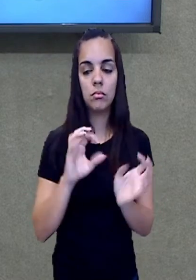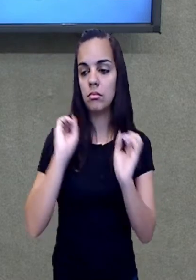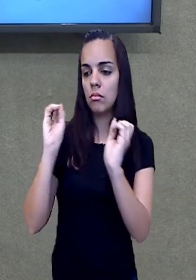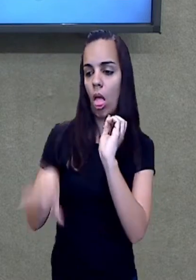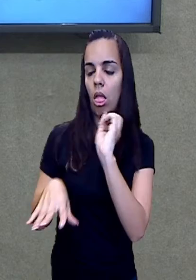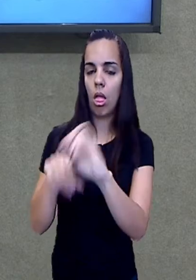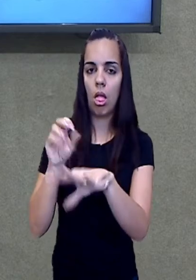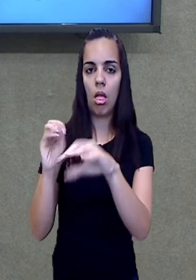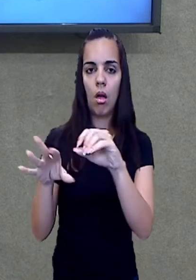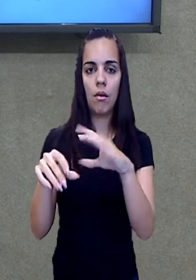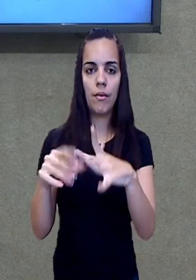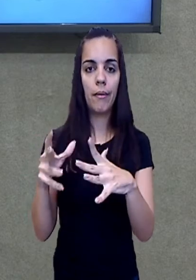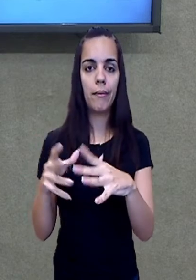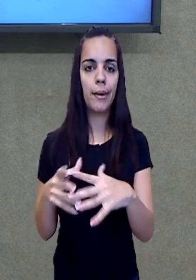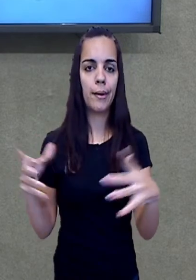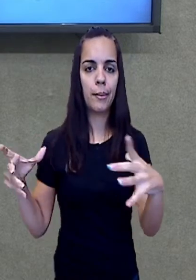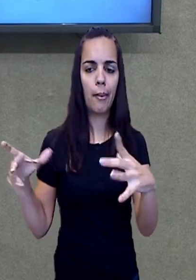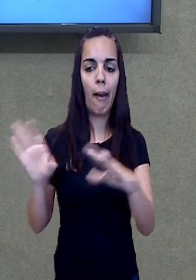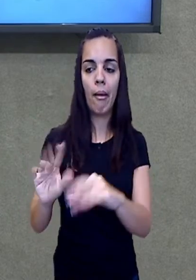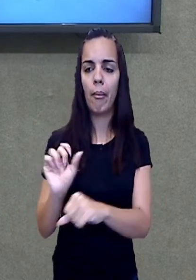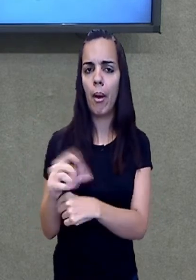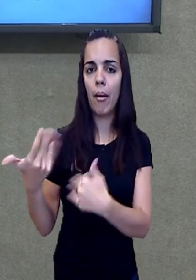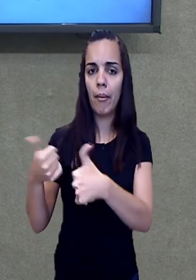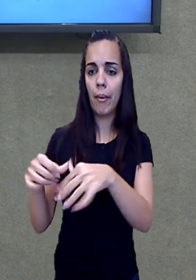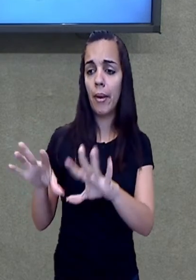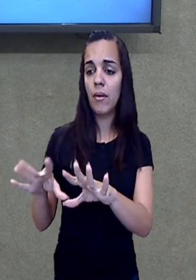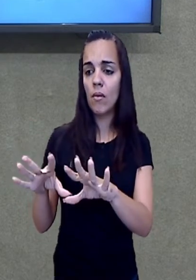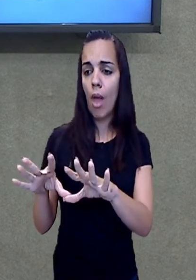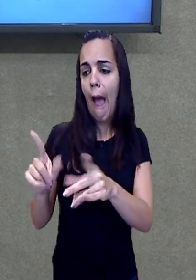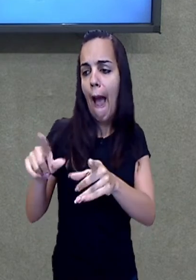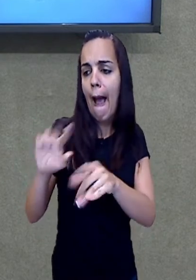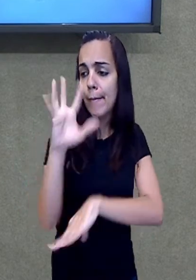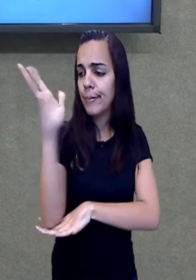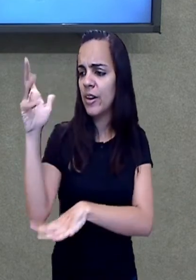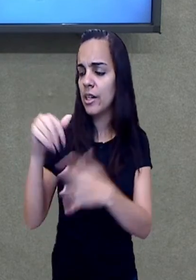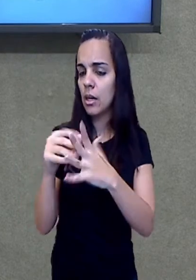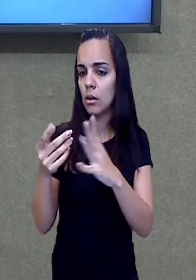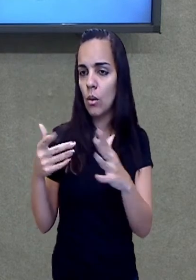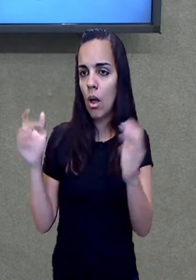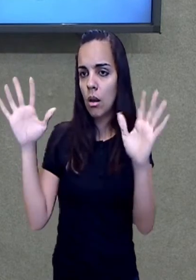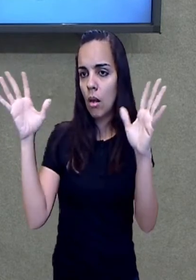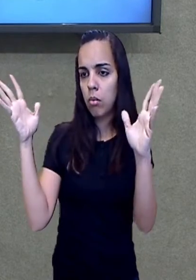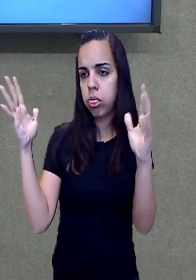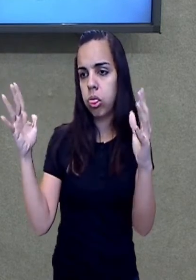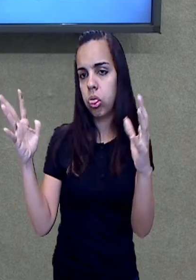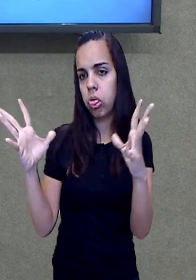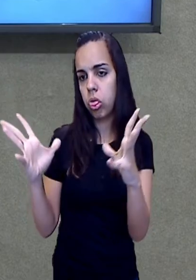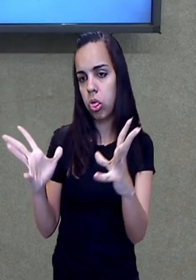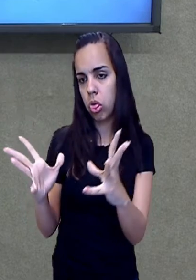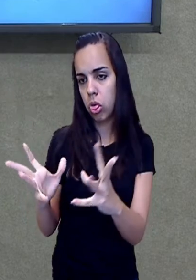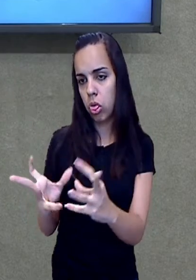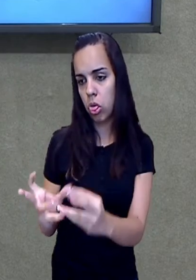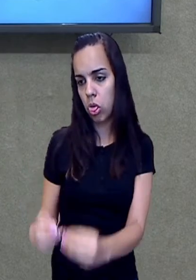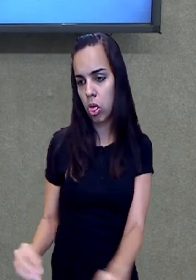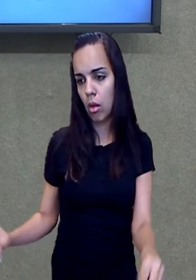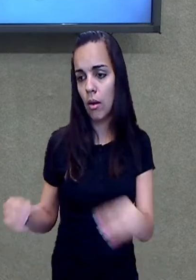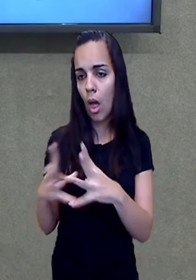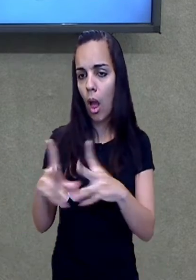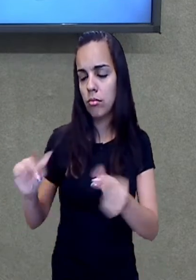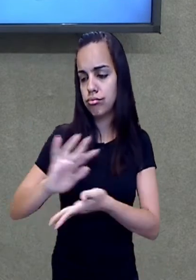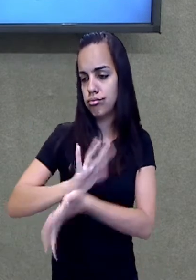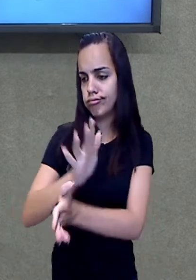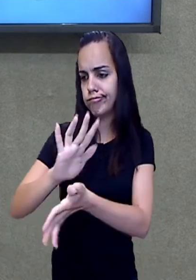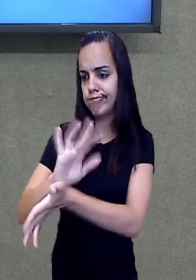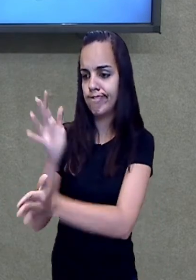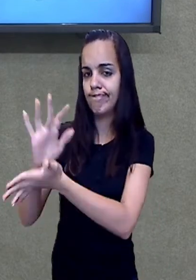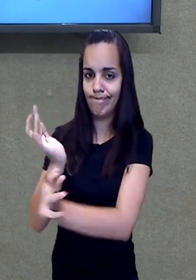rios, e isso modifica a natureza. E a natureza sente, né? Ela não consegue absorver